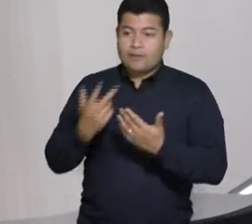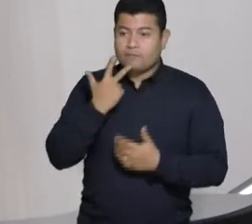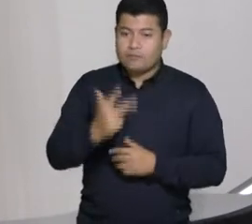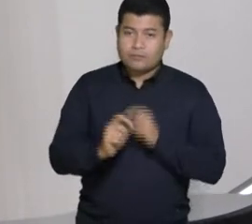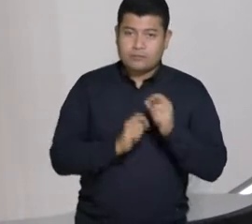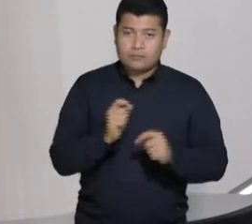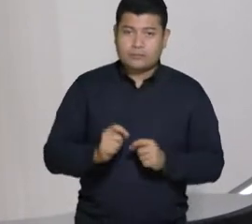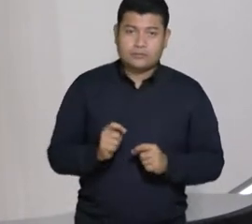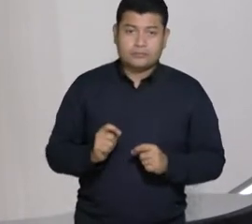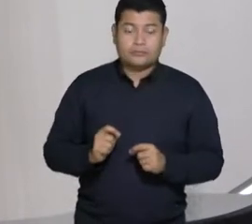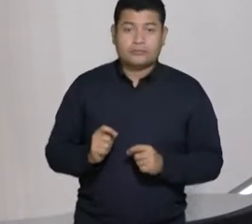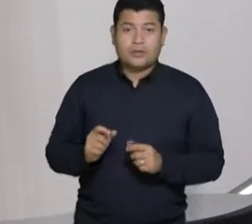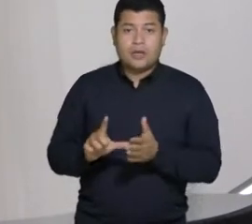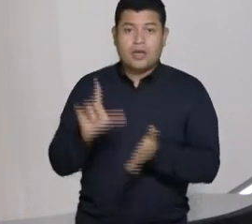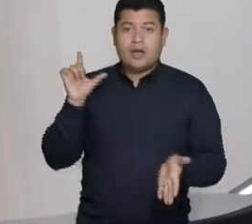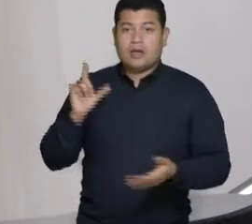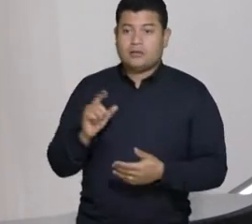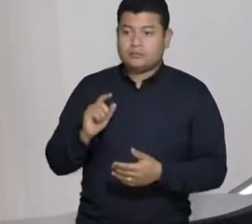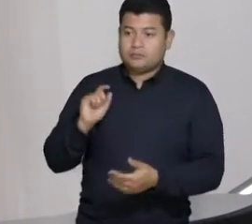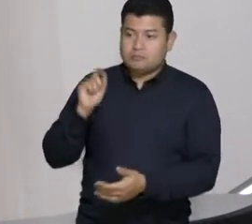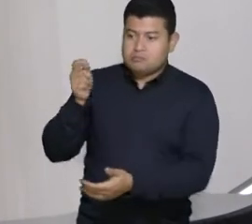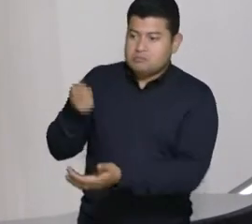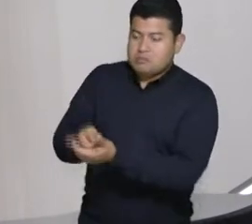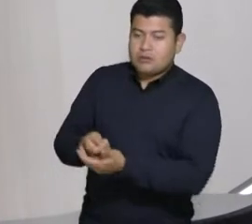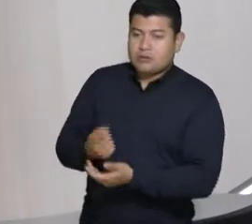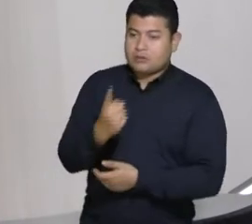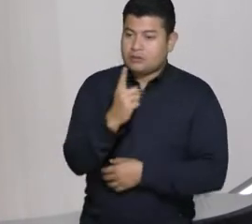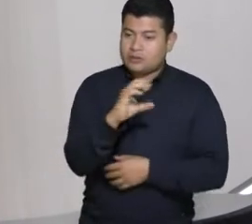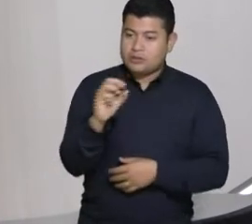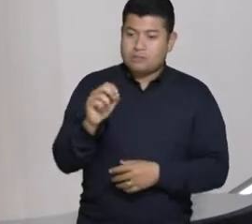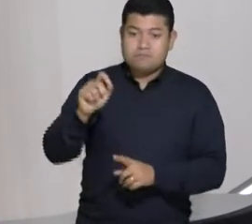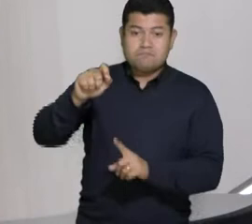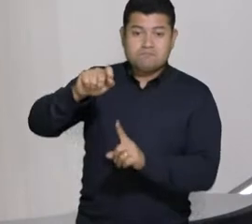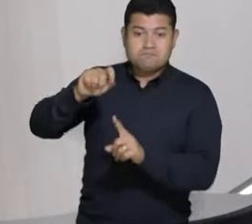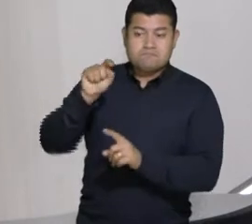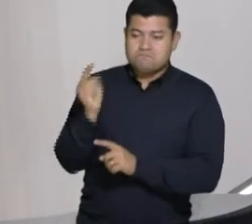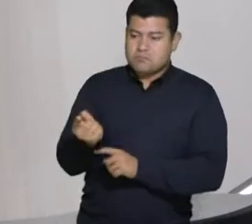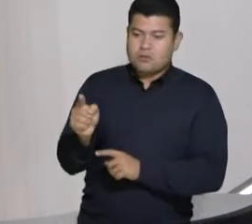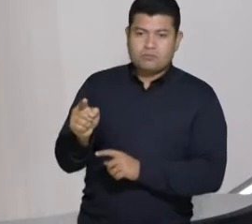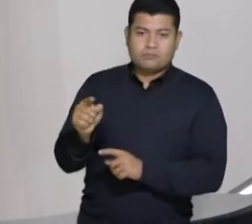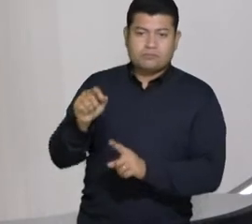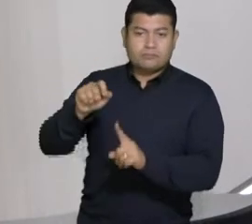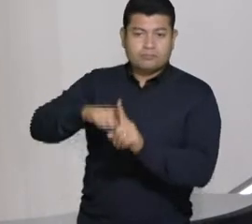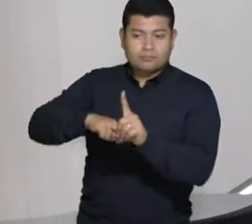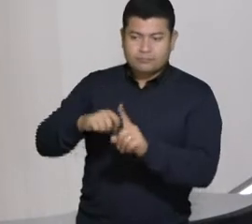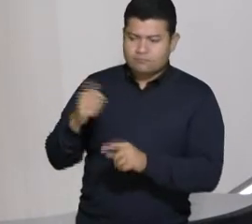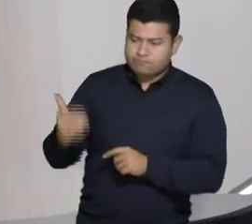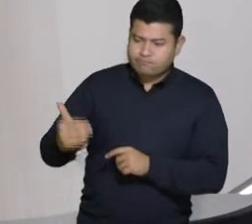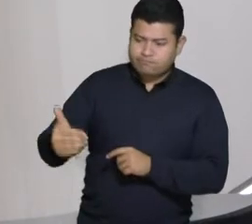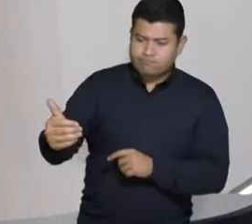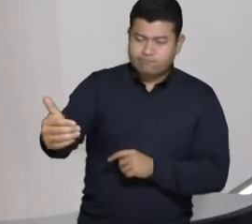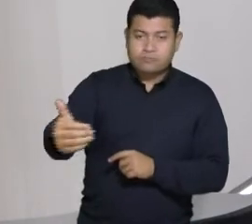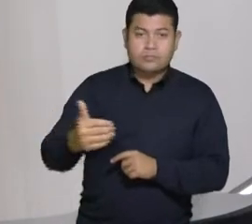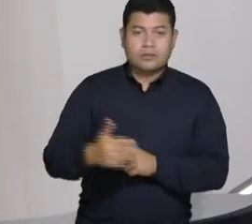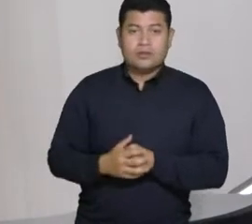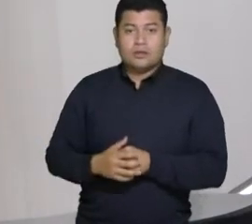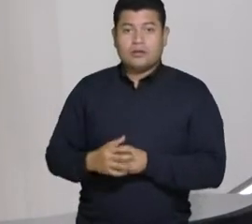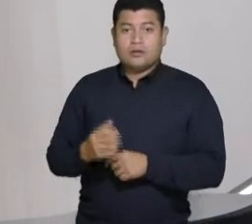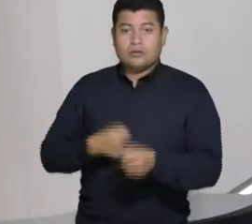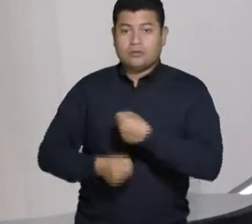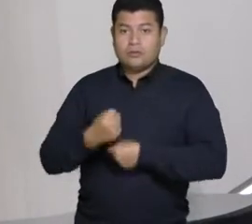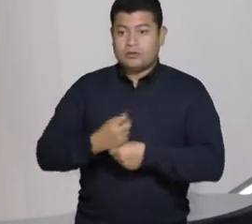é uma empresa que pagava aí 100 mil reais mensais de Gaspar SC gás em 2019